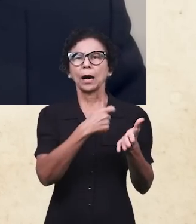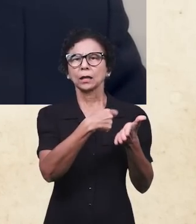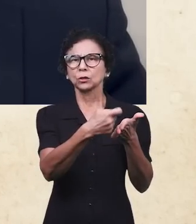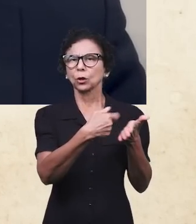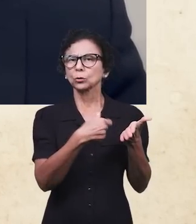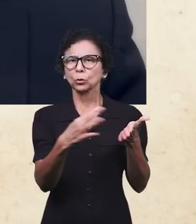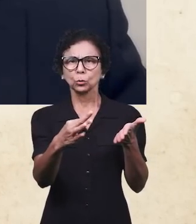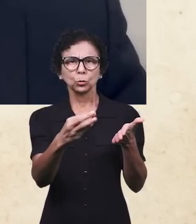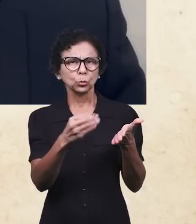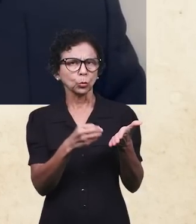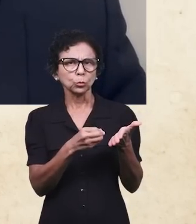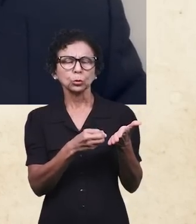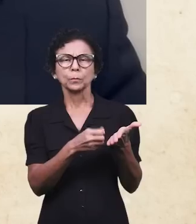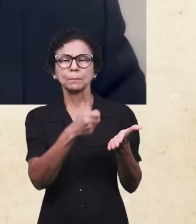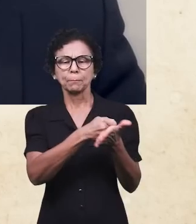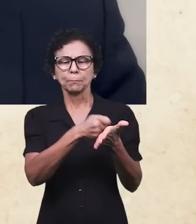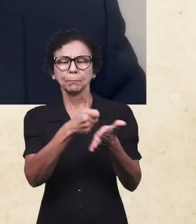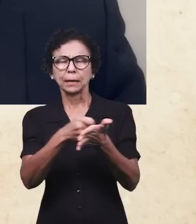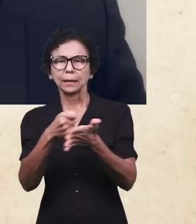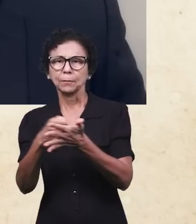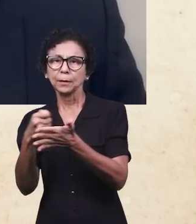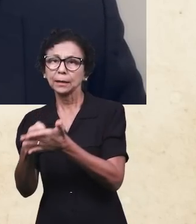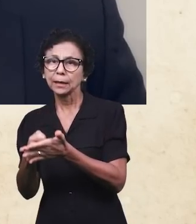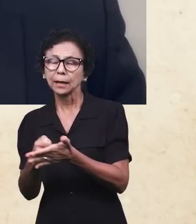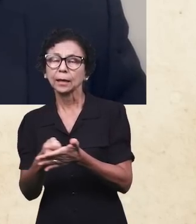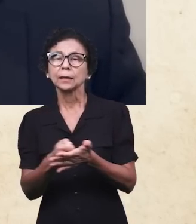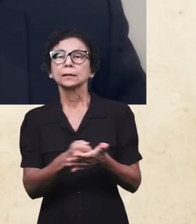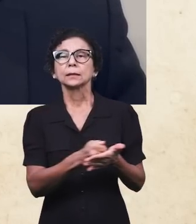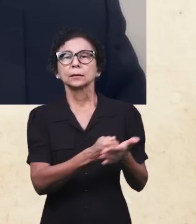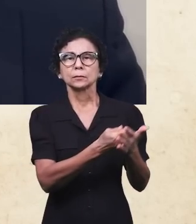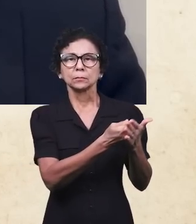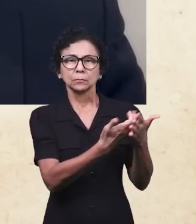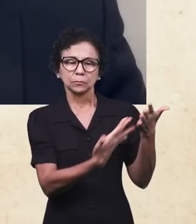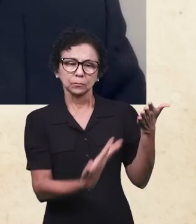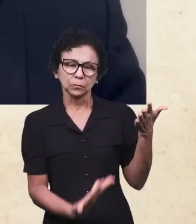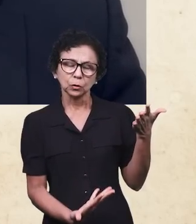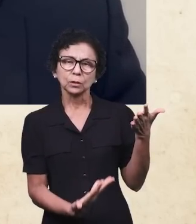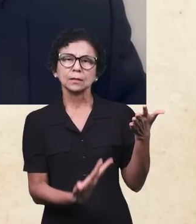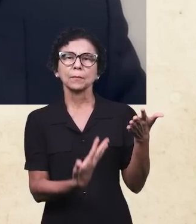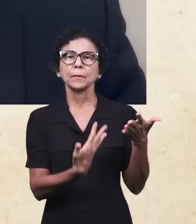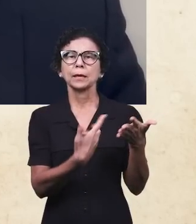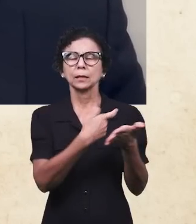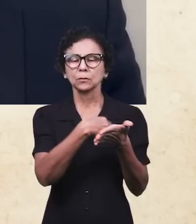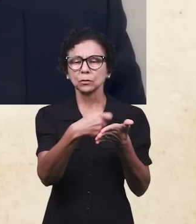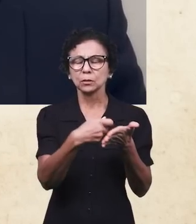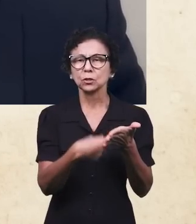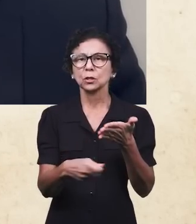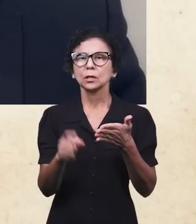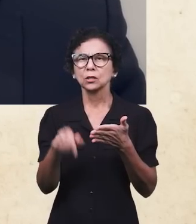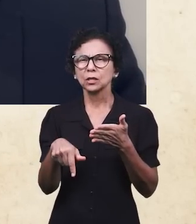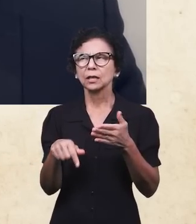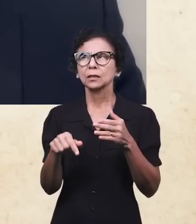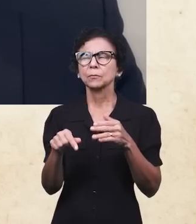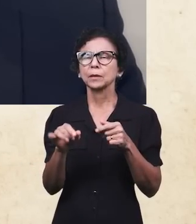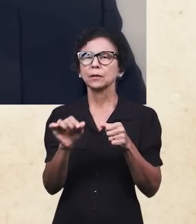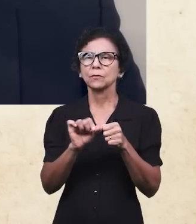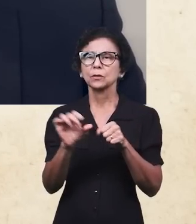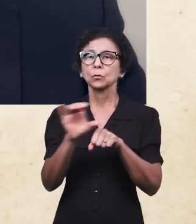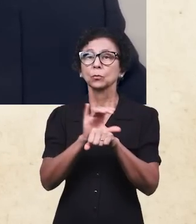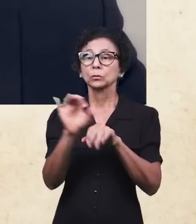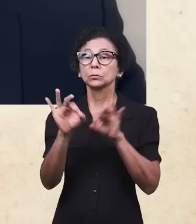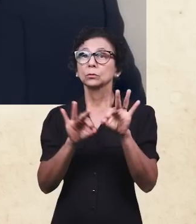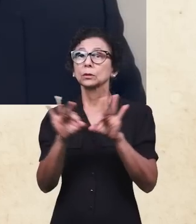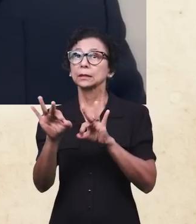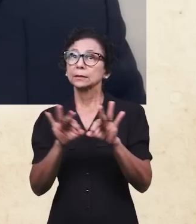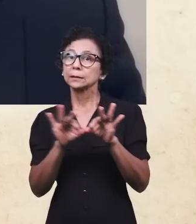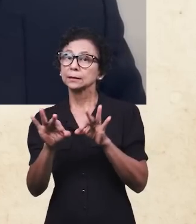gastos, as minhas despesas e as minhas receitas através de planilhas. Eu já investi em alguns cursos de organização financeira também, e eu acredito que